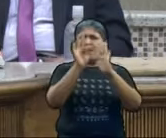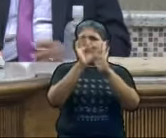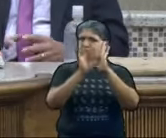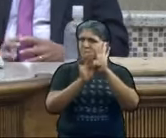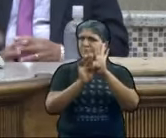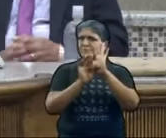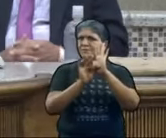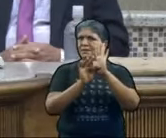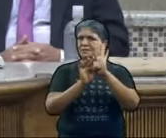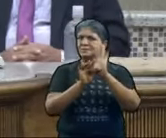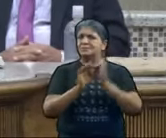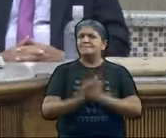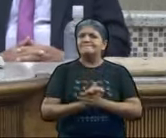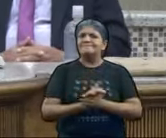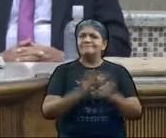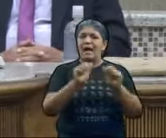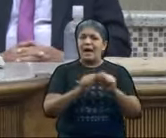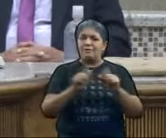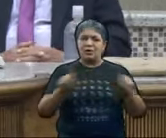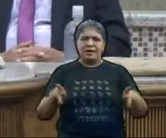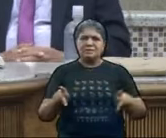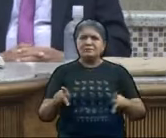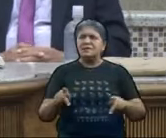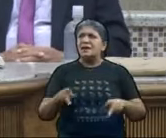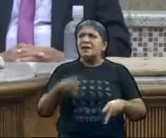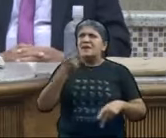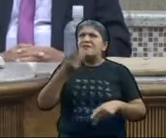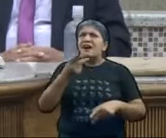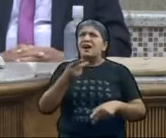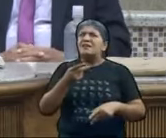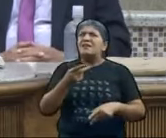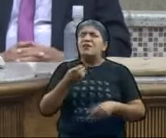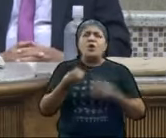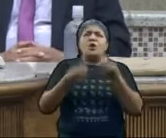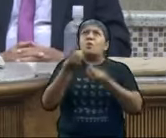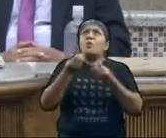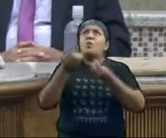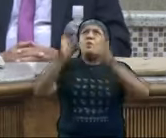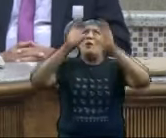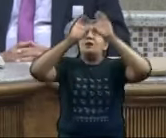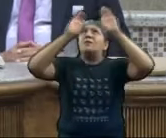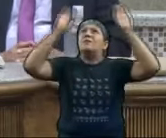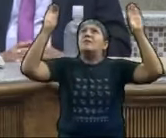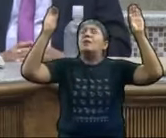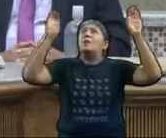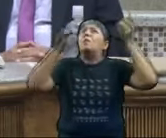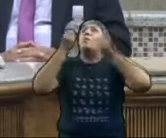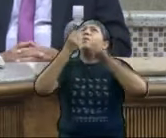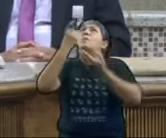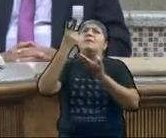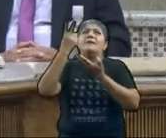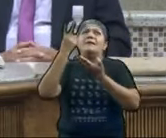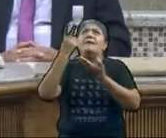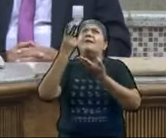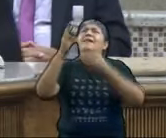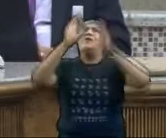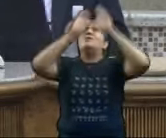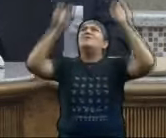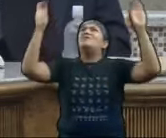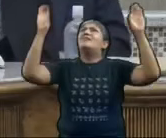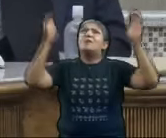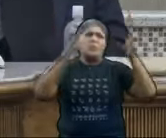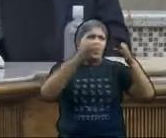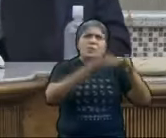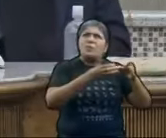aqui sobre os céus. E eu gostaria de dizer para os irmãos que os céus, ele é um lugar